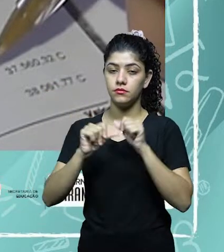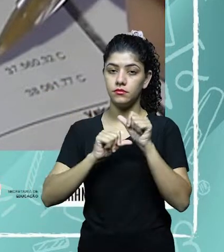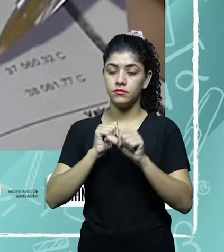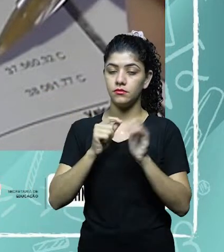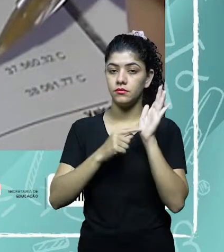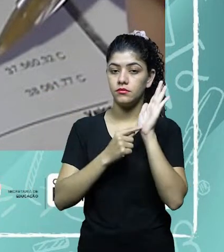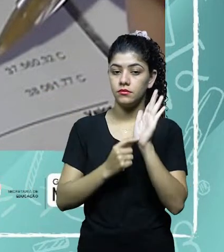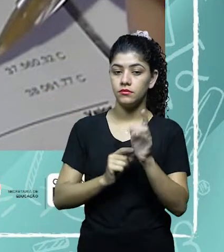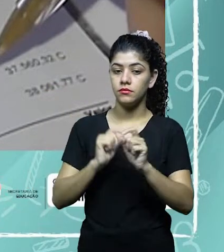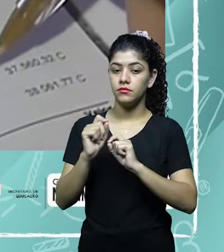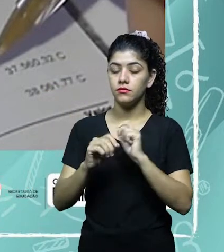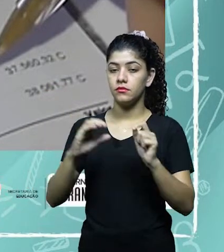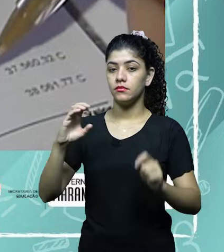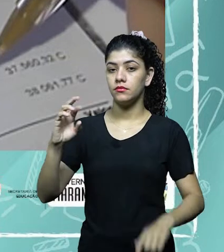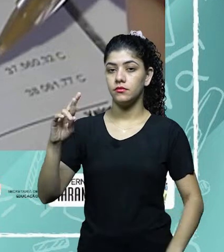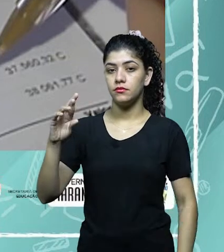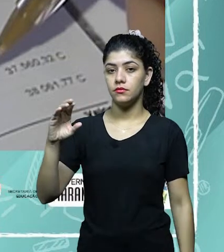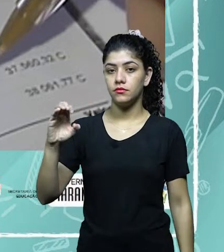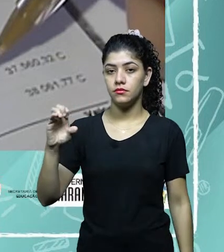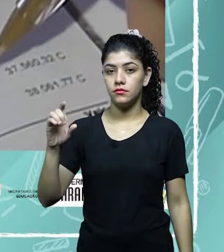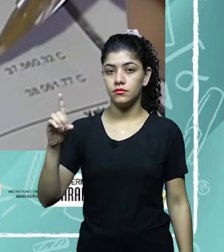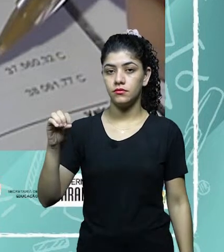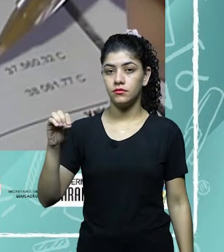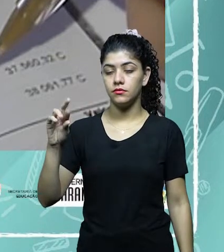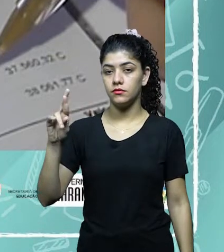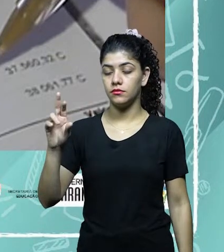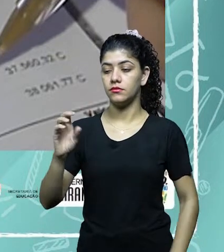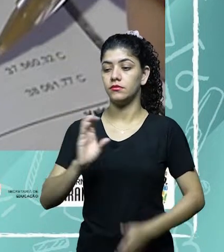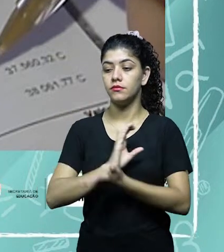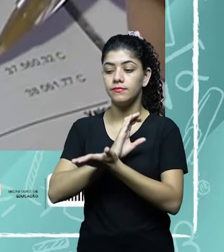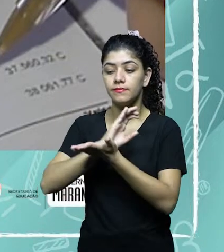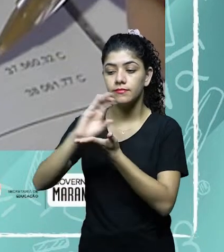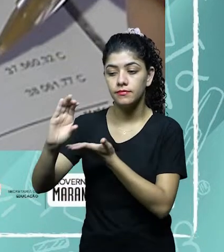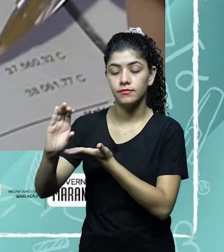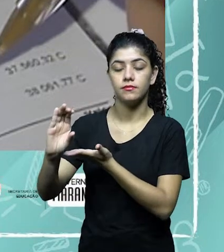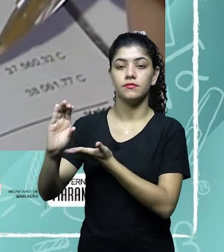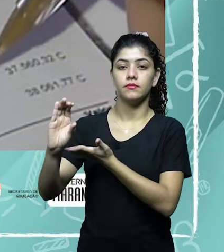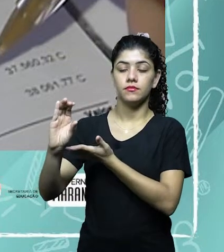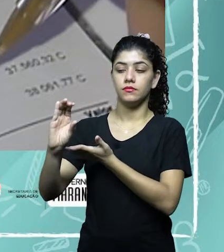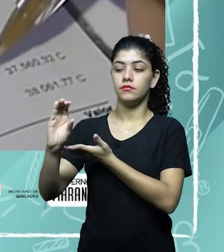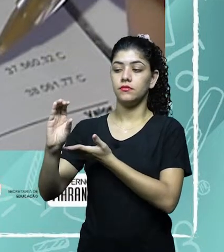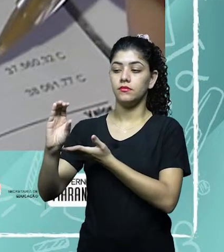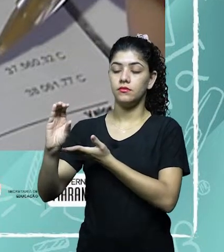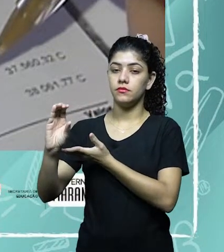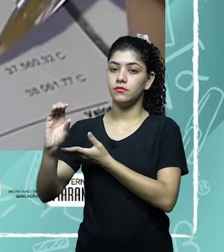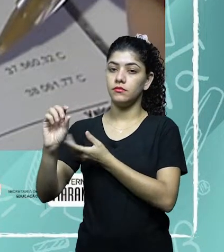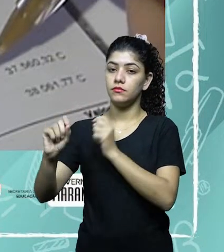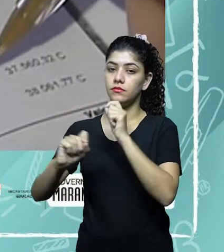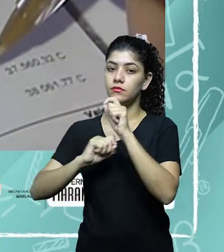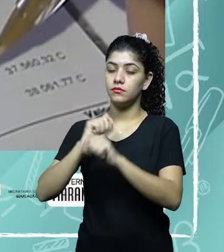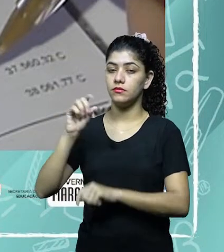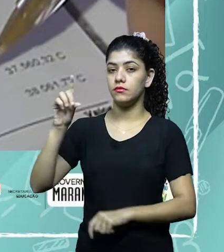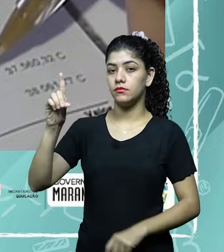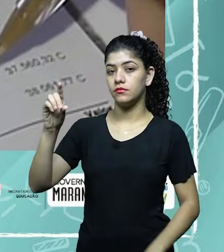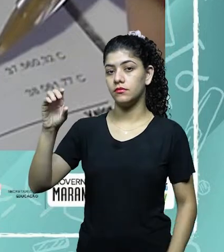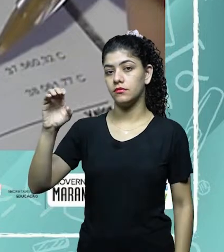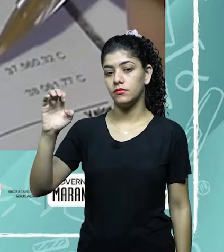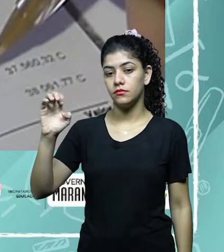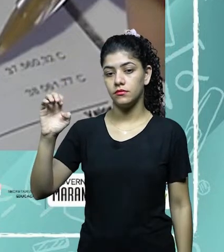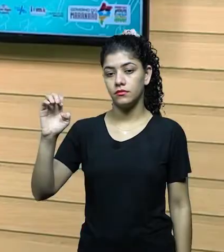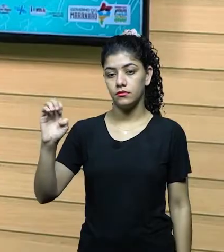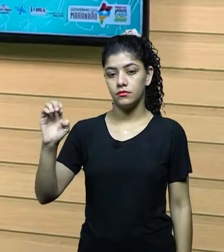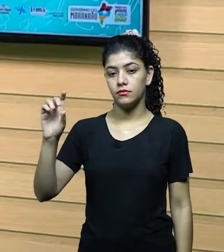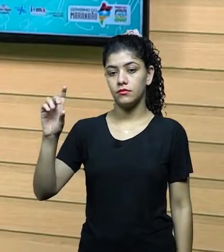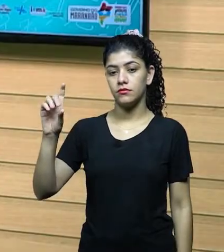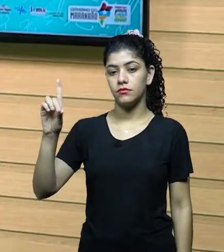no demonstrativo bancário, ele é credor. E toda a saída de dinheiro da sua conta, ela é